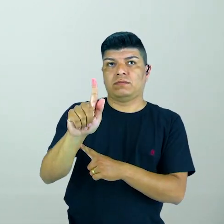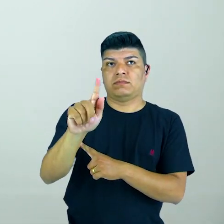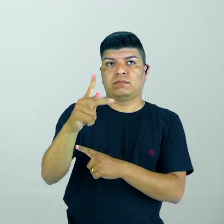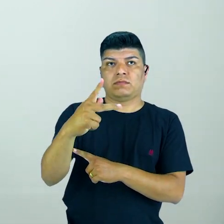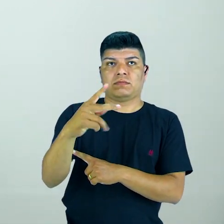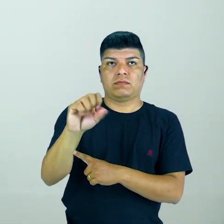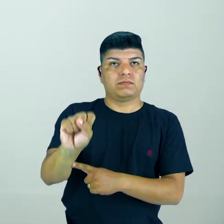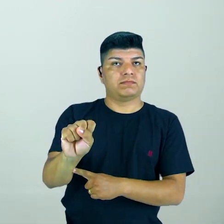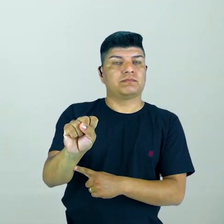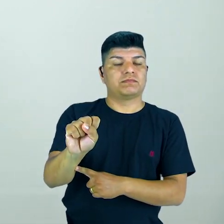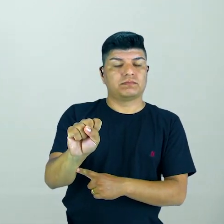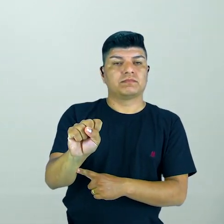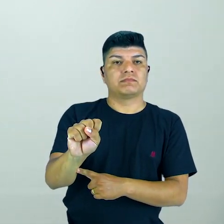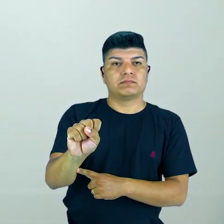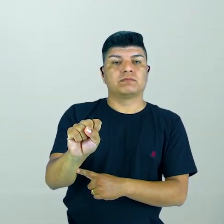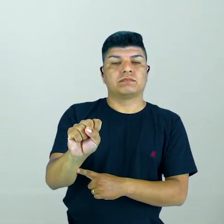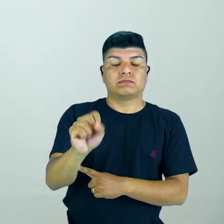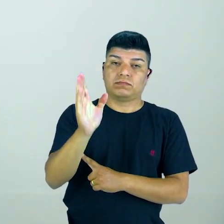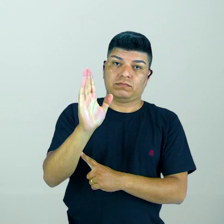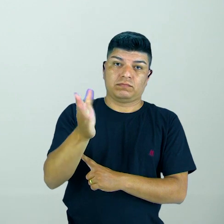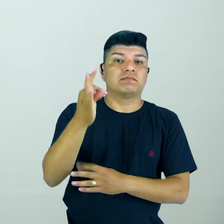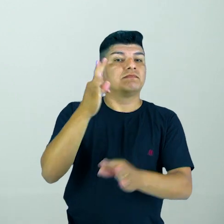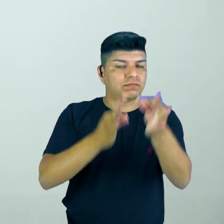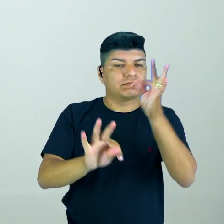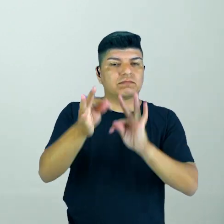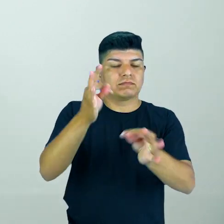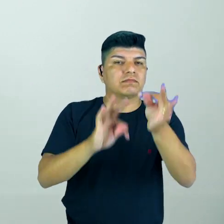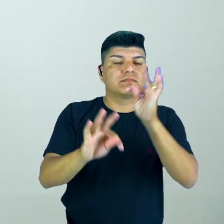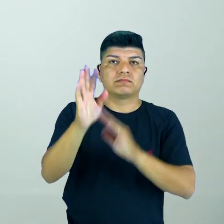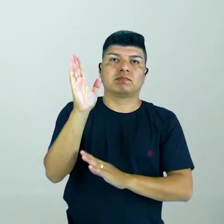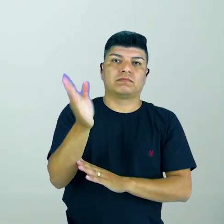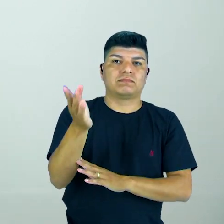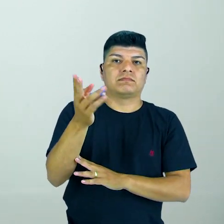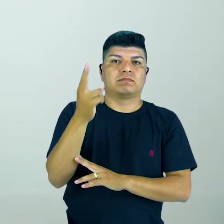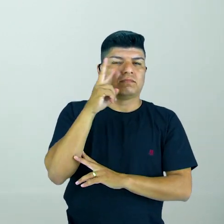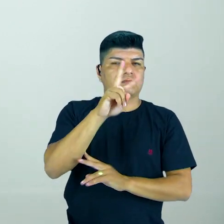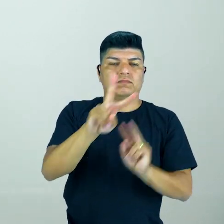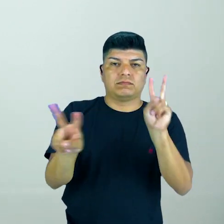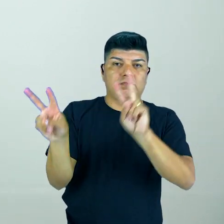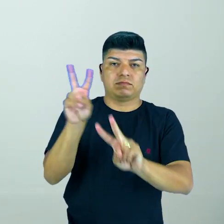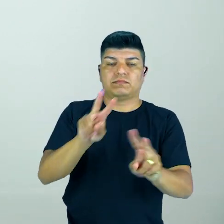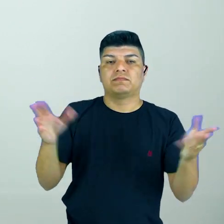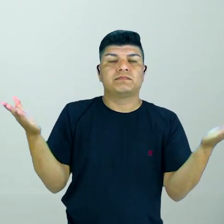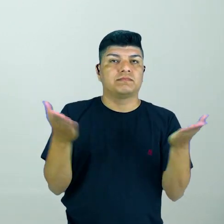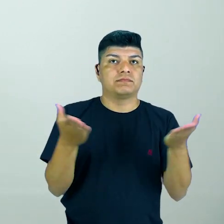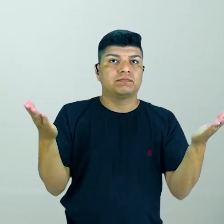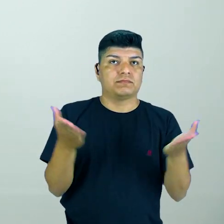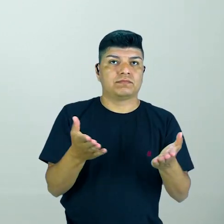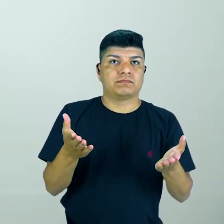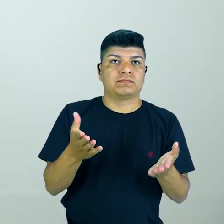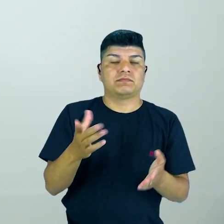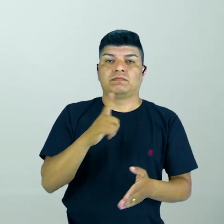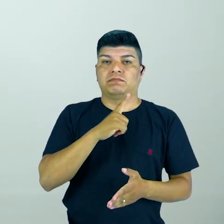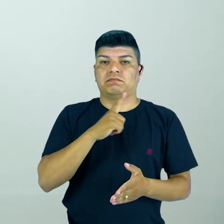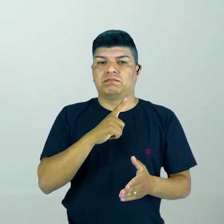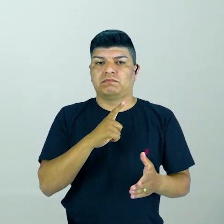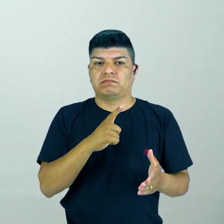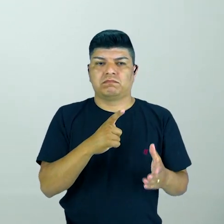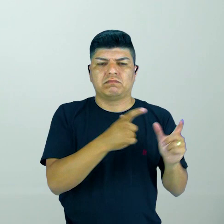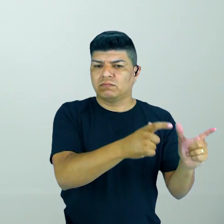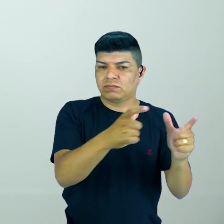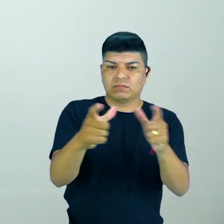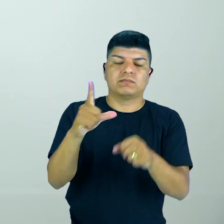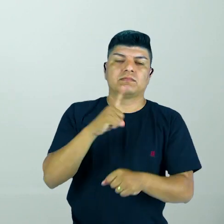GPS. GPS, pessoal, já é algo mais tecnológico, já é algo mais visível para os dias de hoje. Nós vemos GPS em qualquer